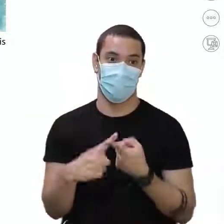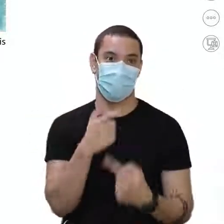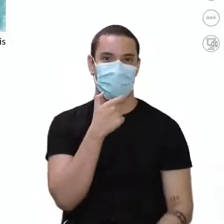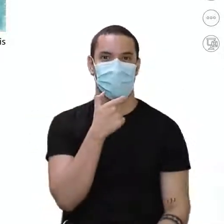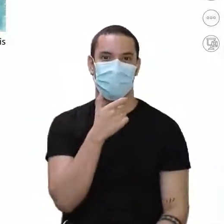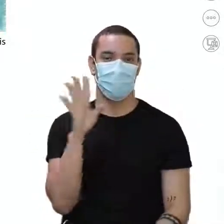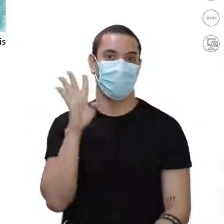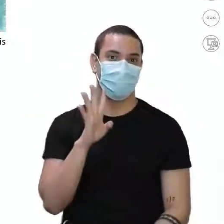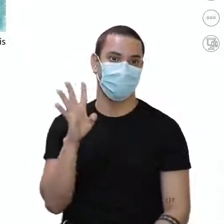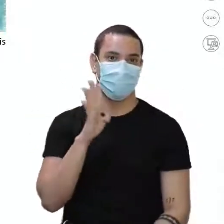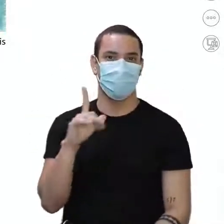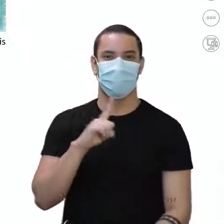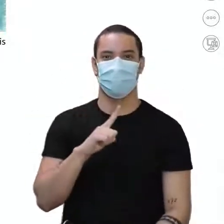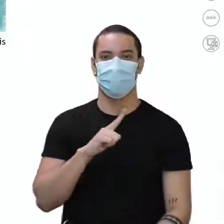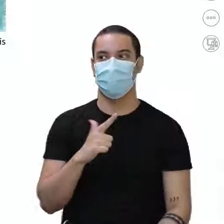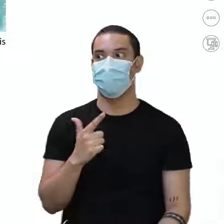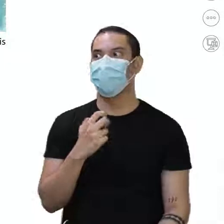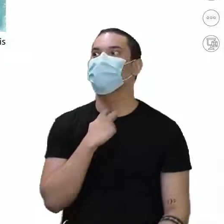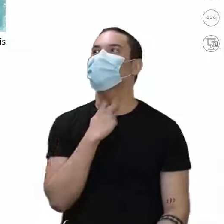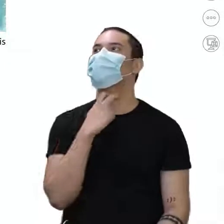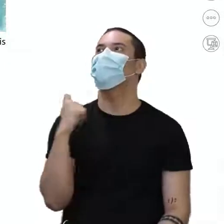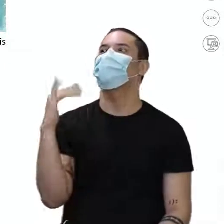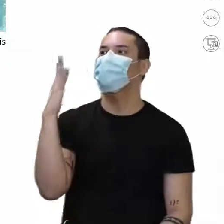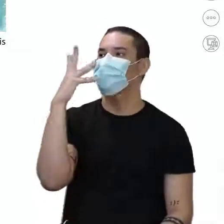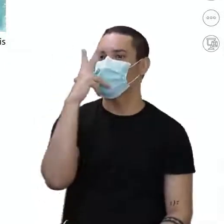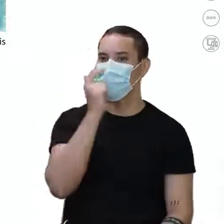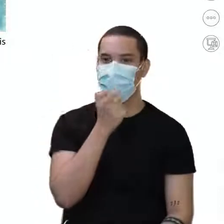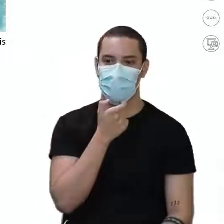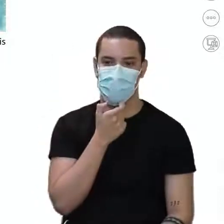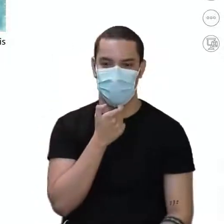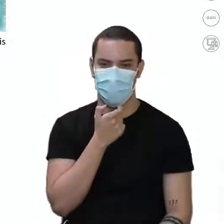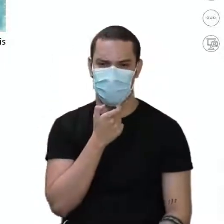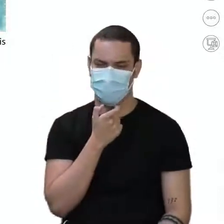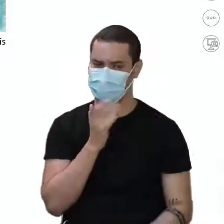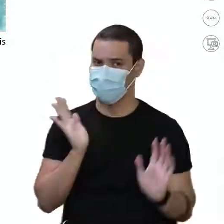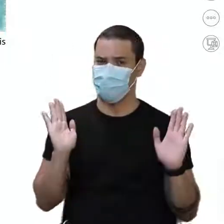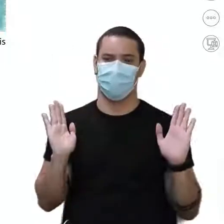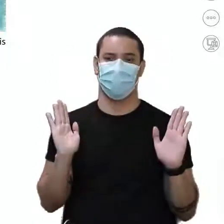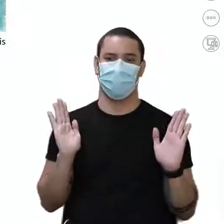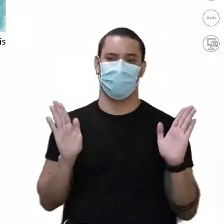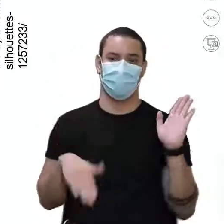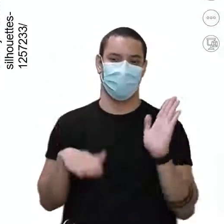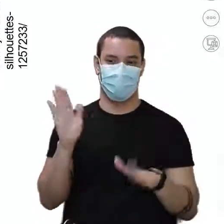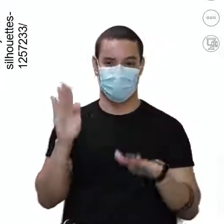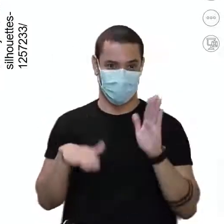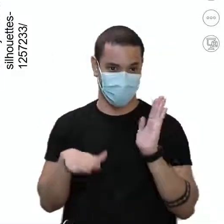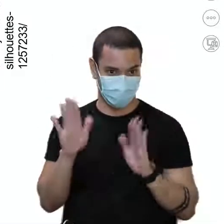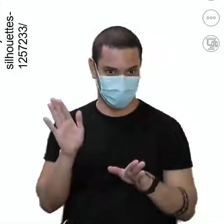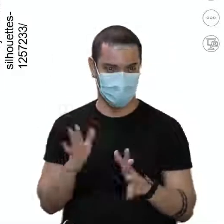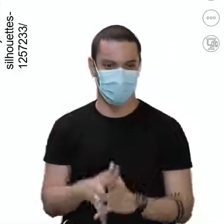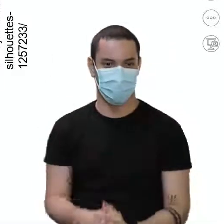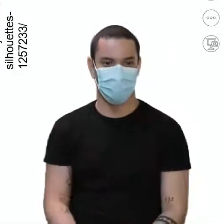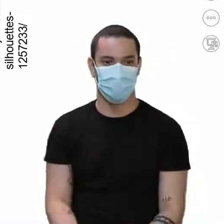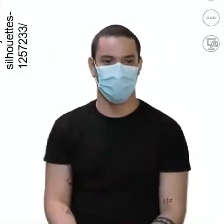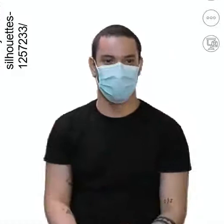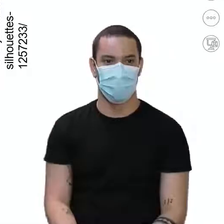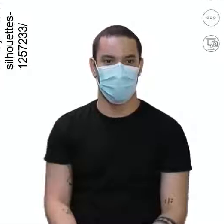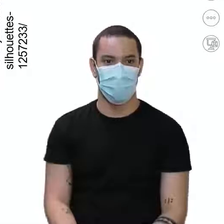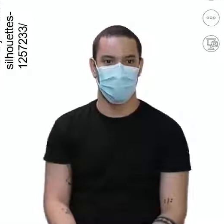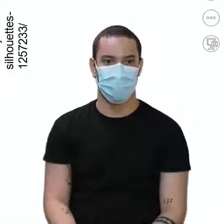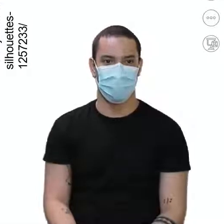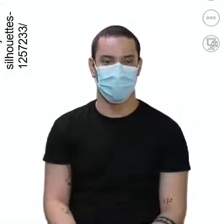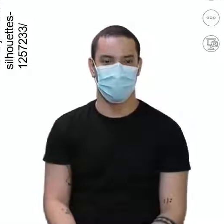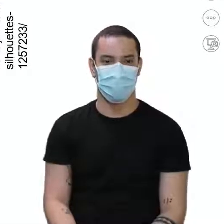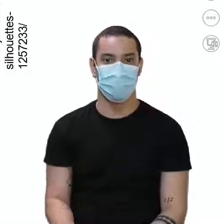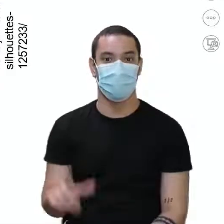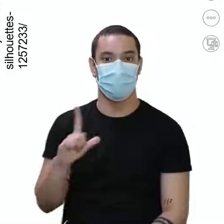mais legal. Tem até aquele lance de, minha voz fica mais bonita em inglês. Nem sempre, tá, gente? Nem sempre. Olha aí,